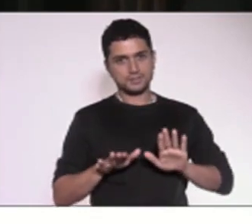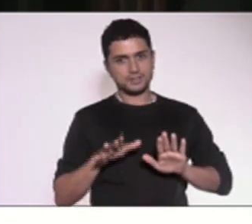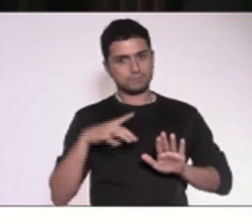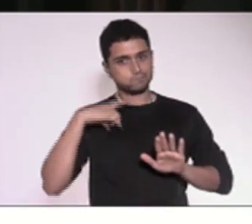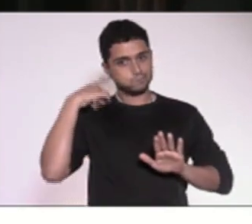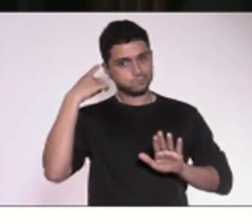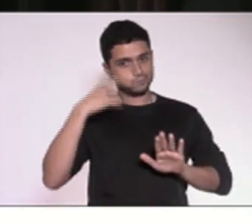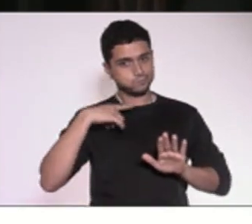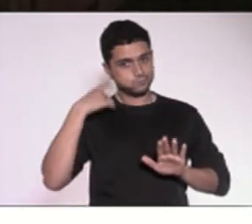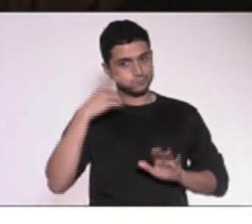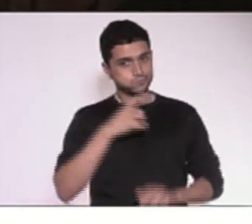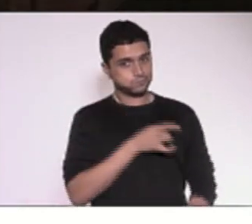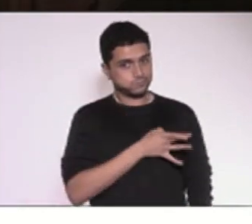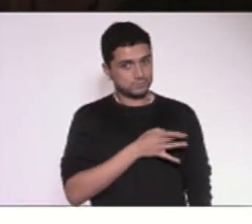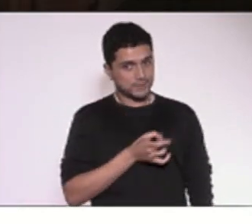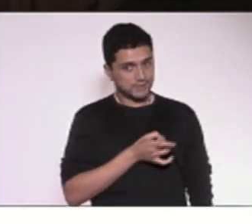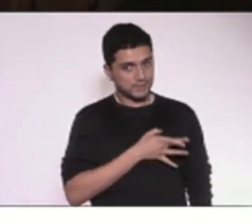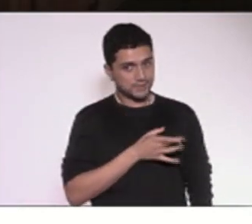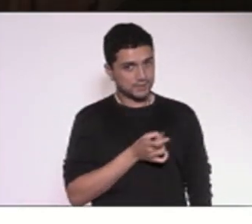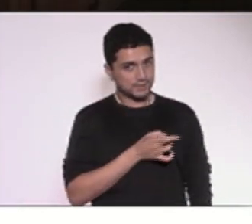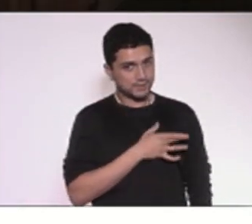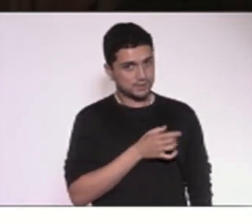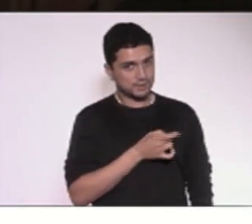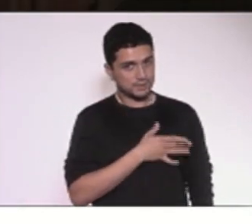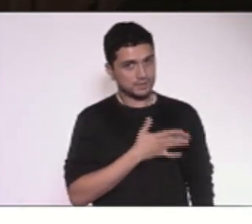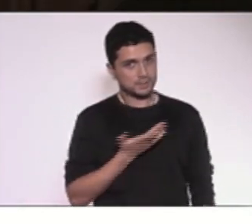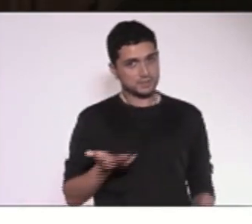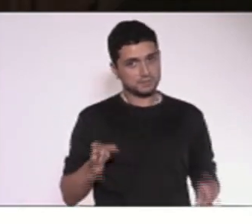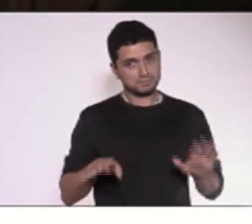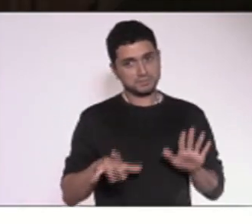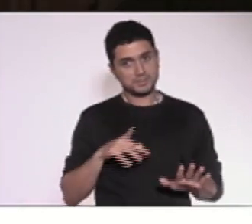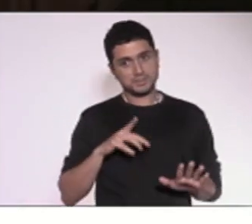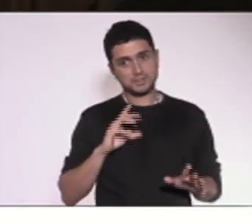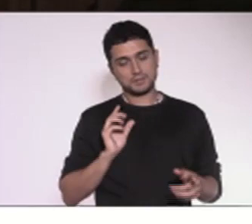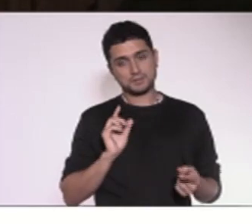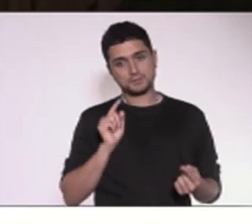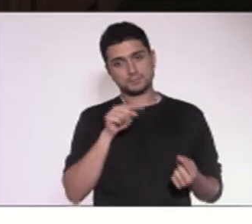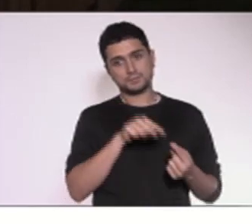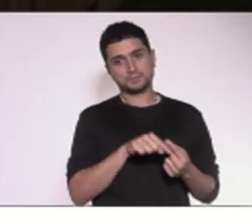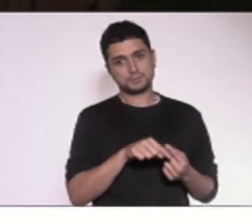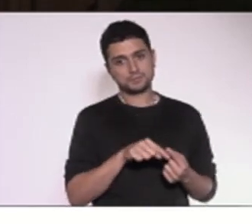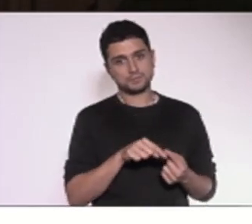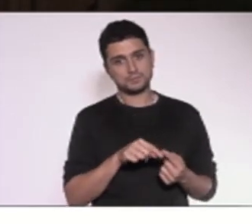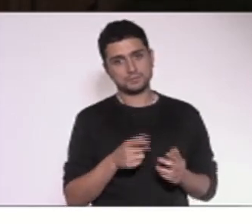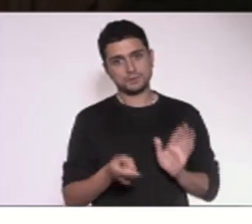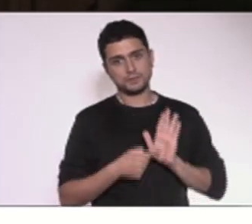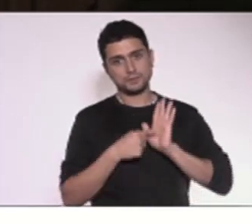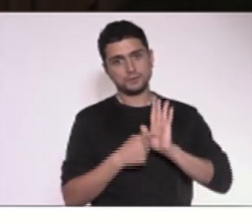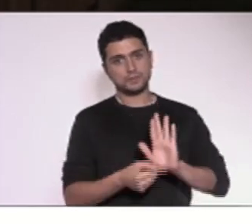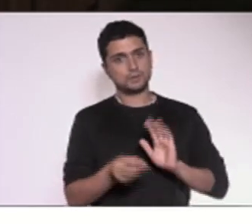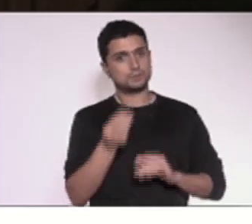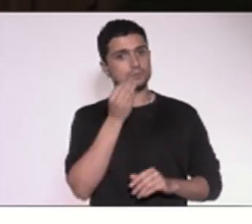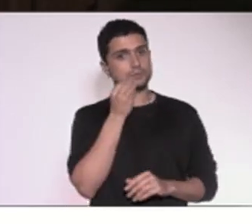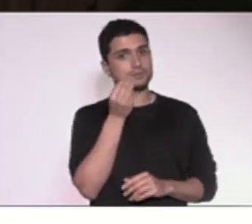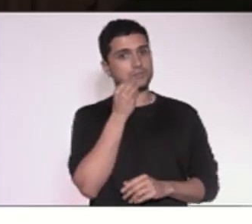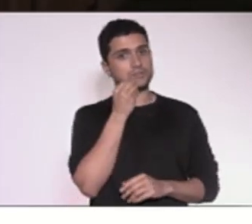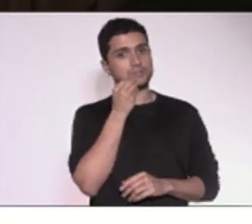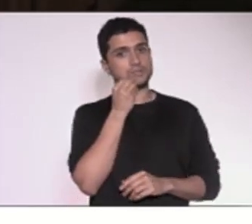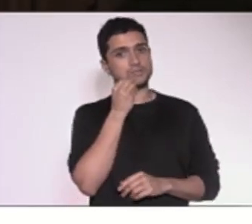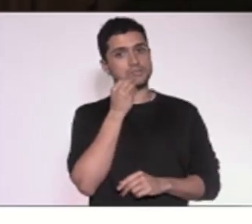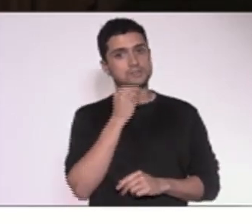missão de demonstrar em várias oportunidades a